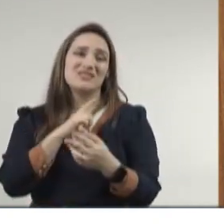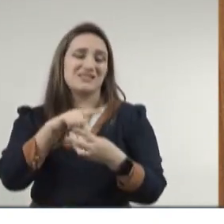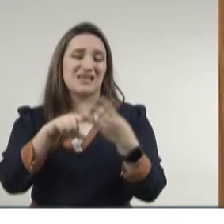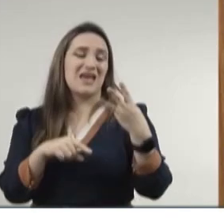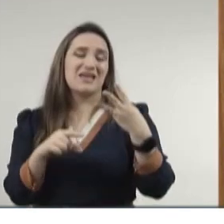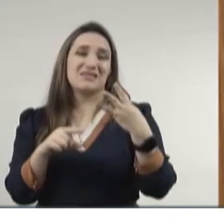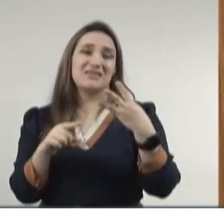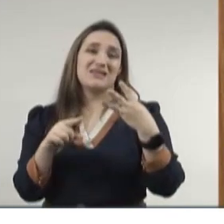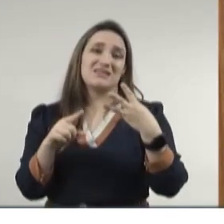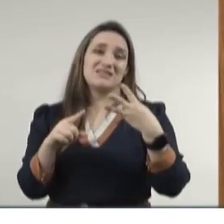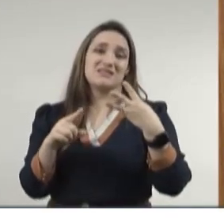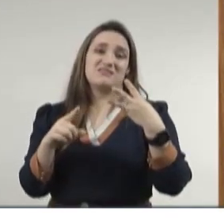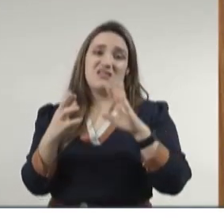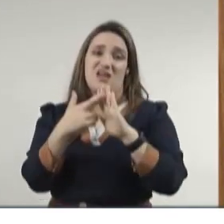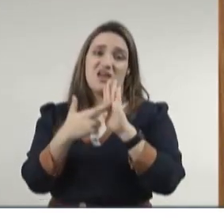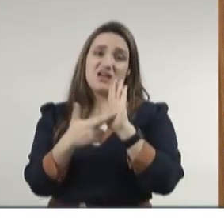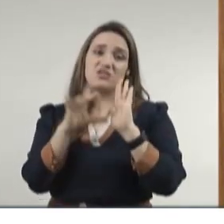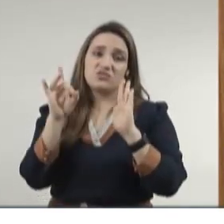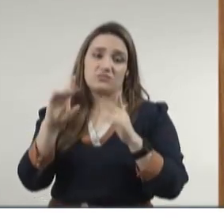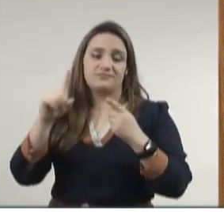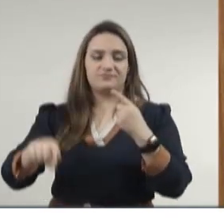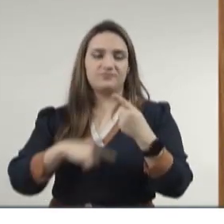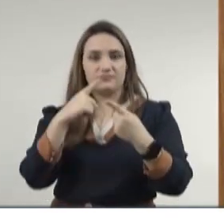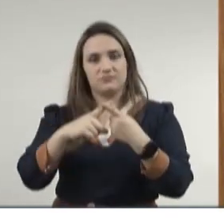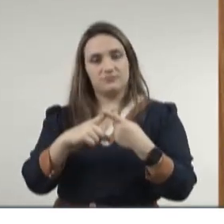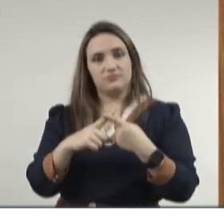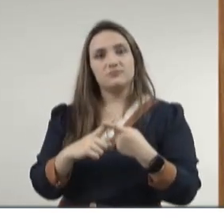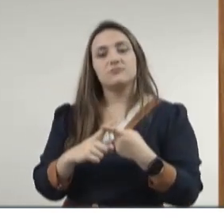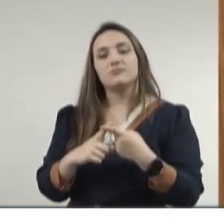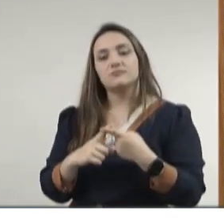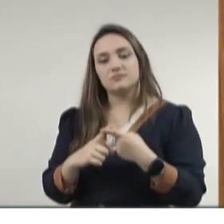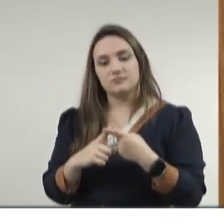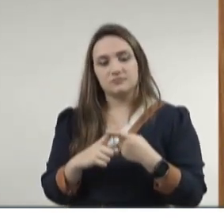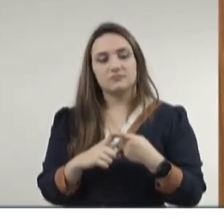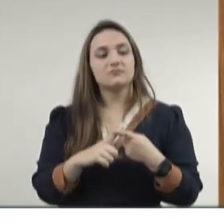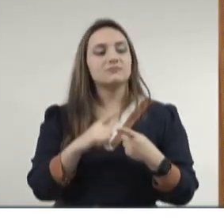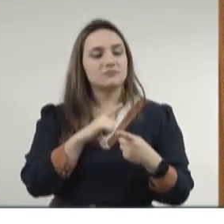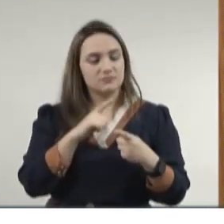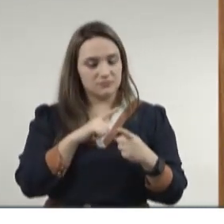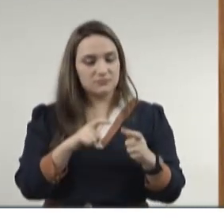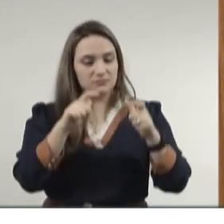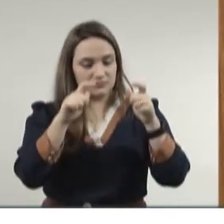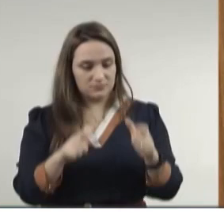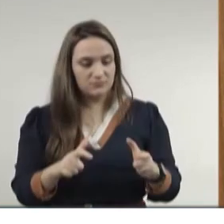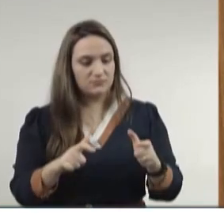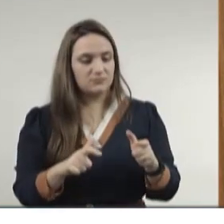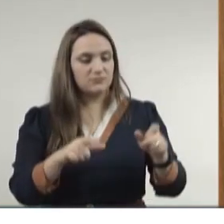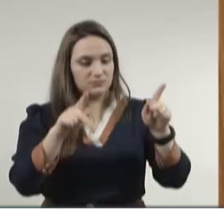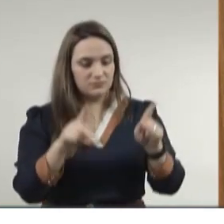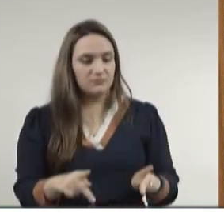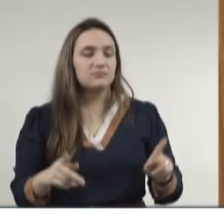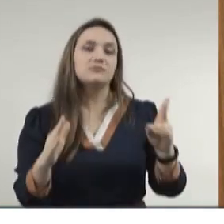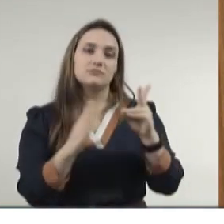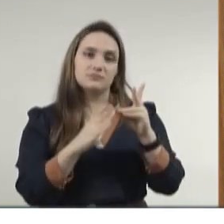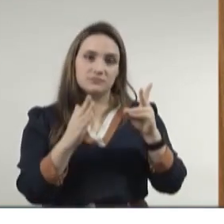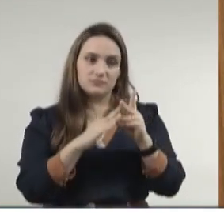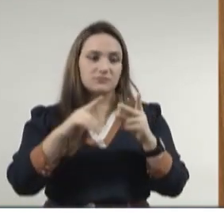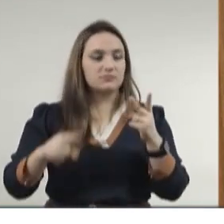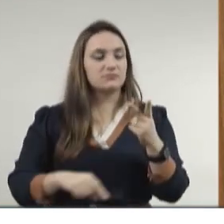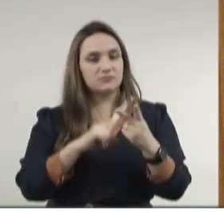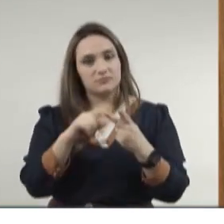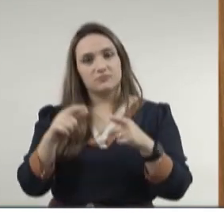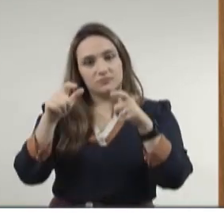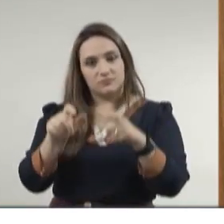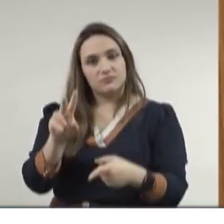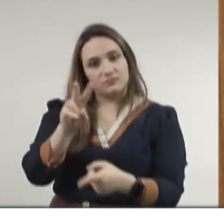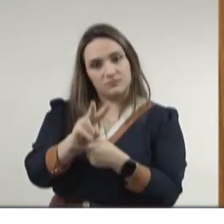itens. Quais são os 3 itens? Obriguem o seu território, terras indígenas e homologadas, possuem unidades de